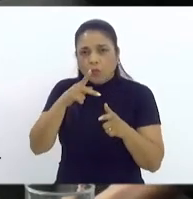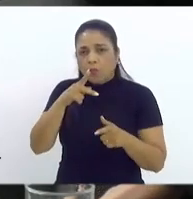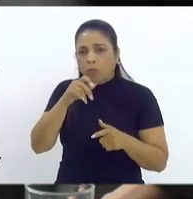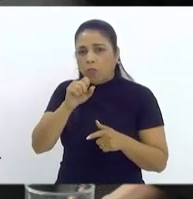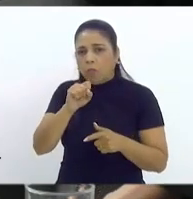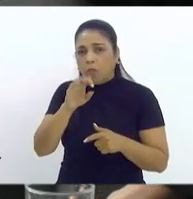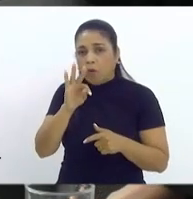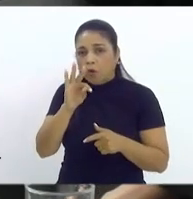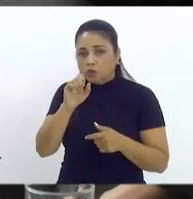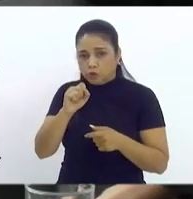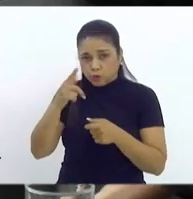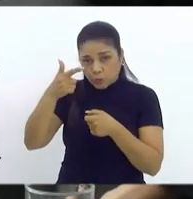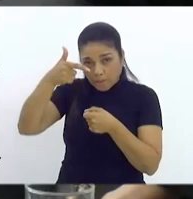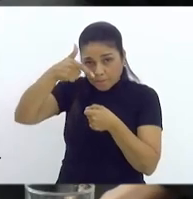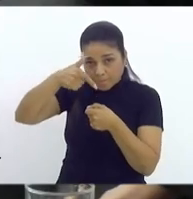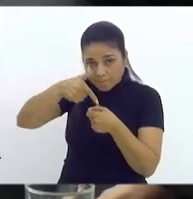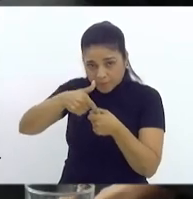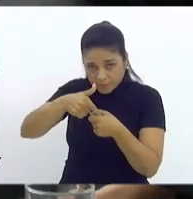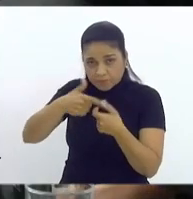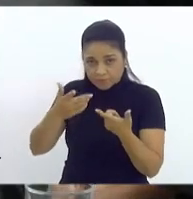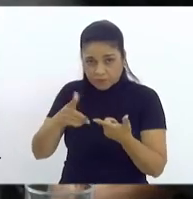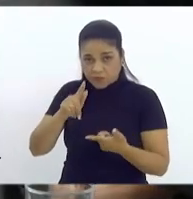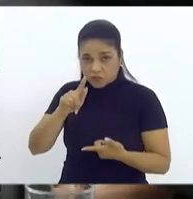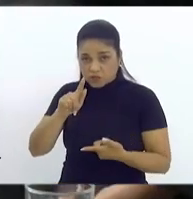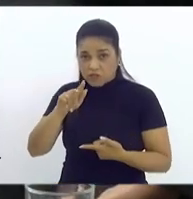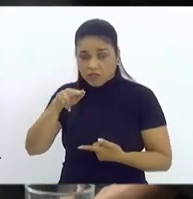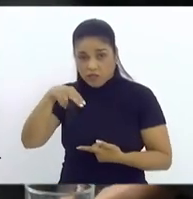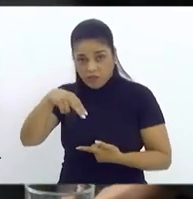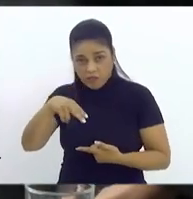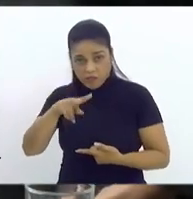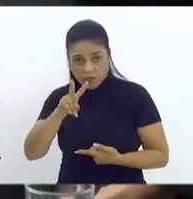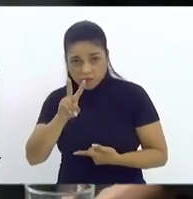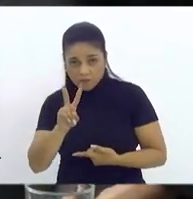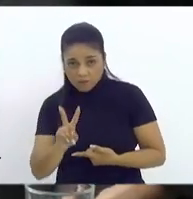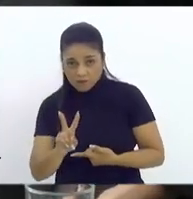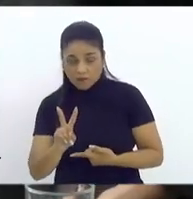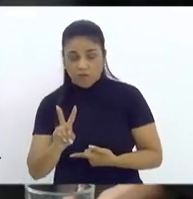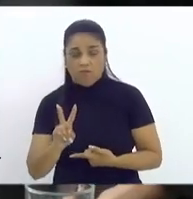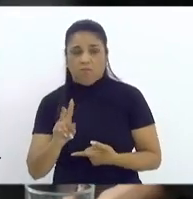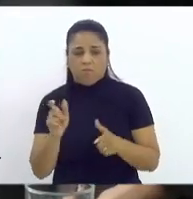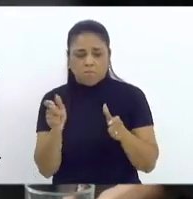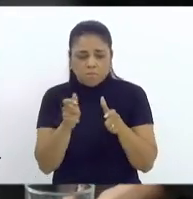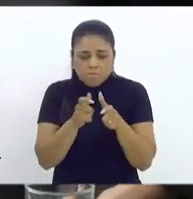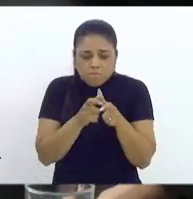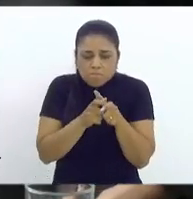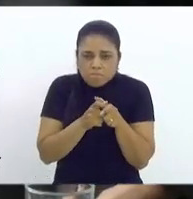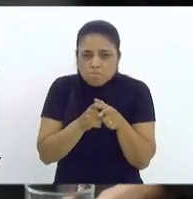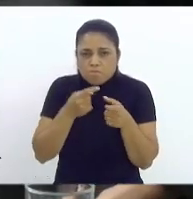esses pontos, para que postos de combustíveis, para que revendedores possam